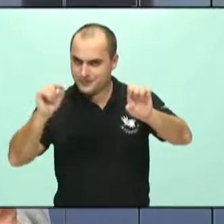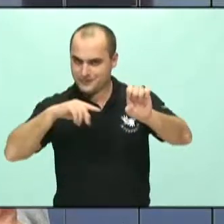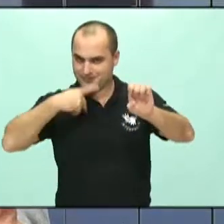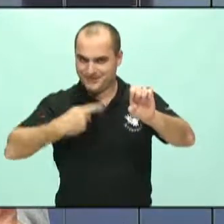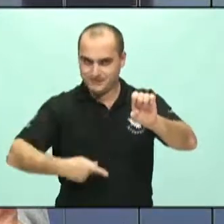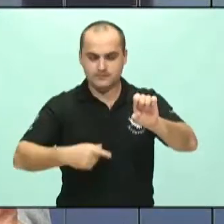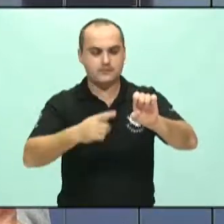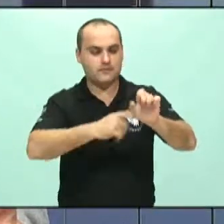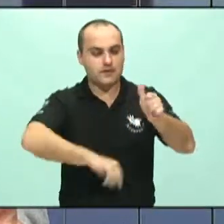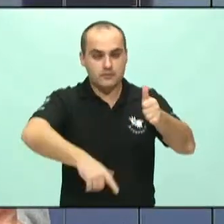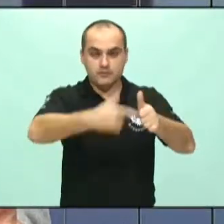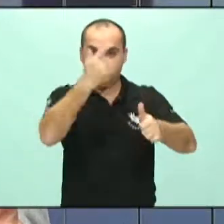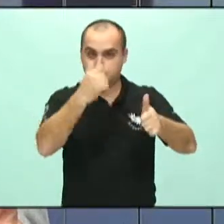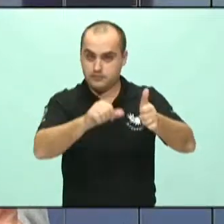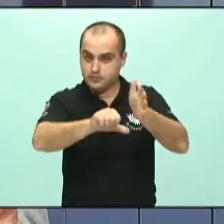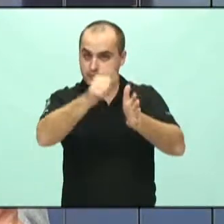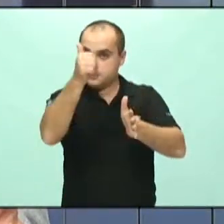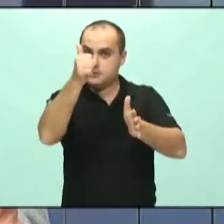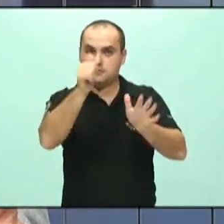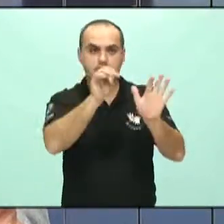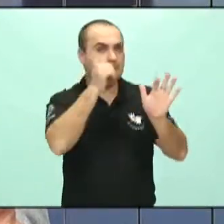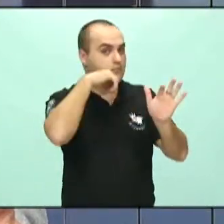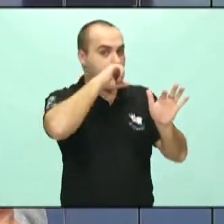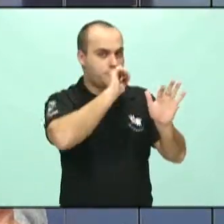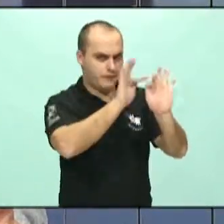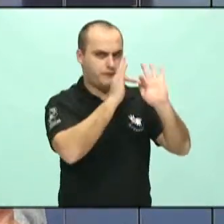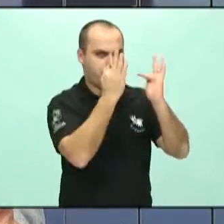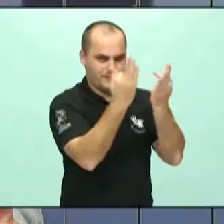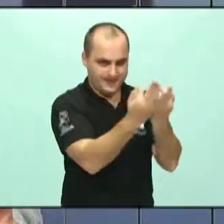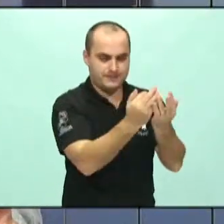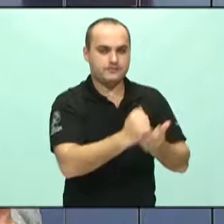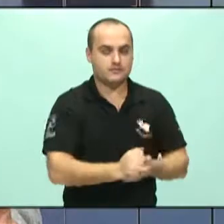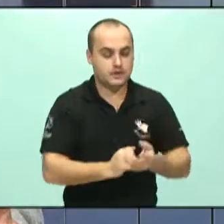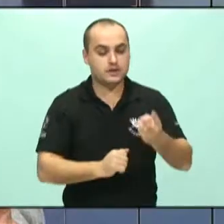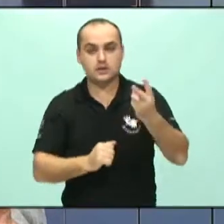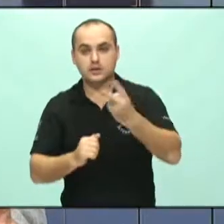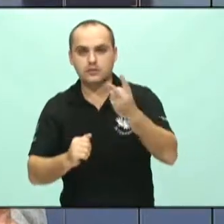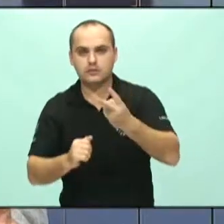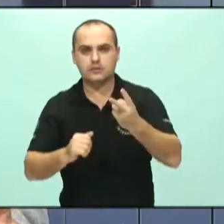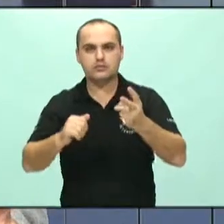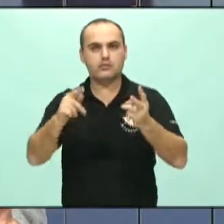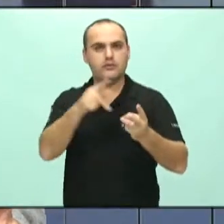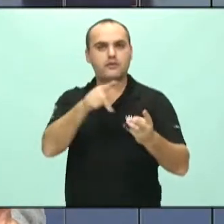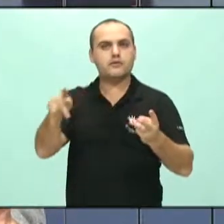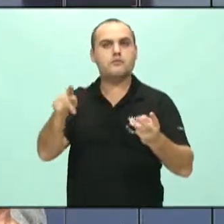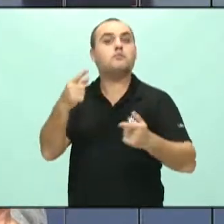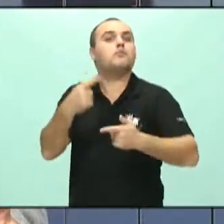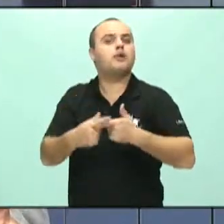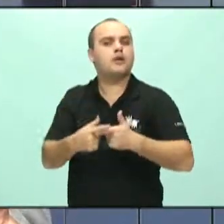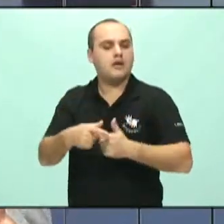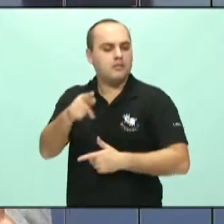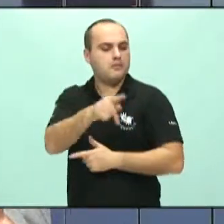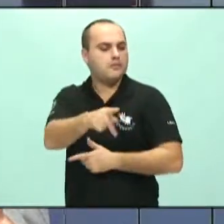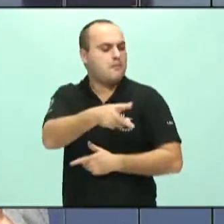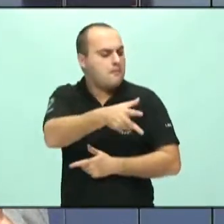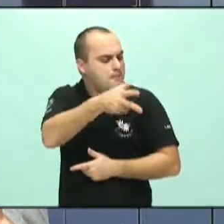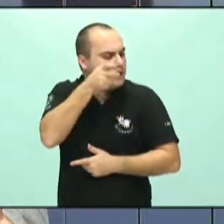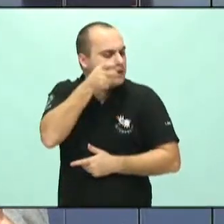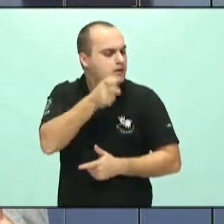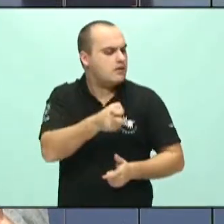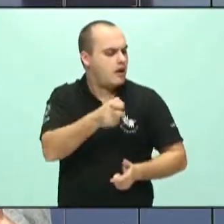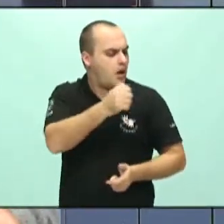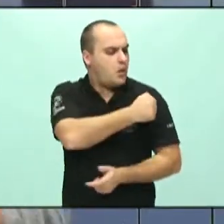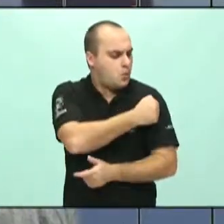e o segundo empreendedor é o professor, porque o professor vê a potencialidade do aluno. Então, quando o aluno chegar